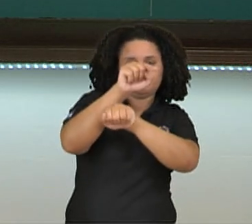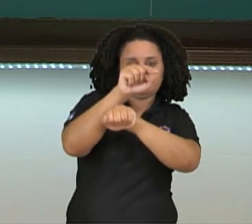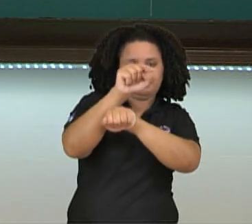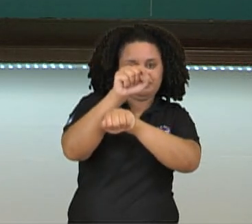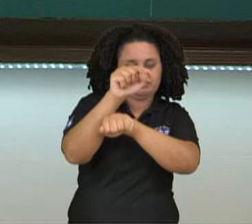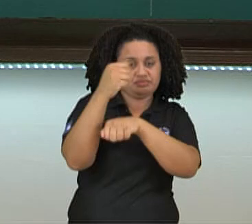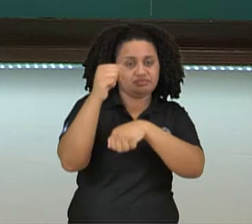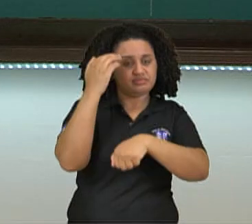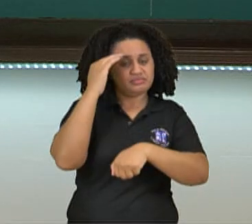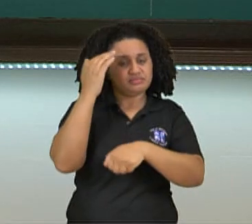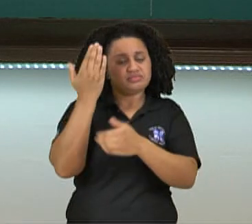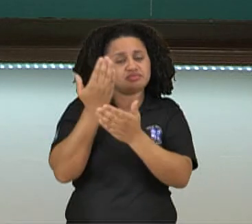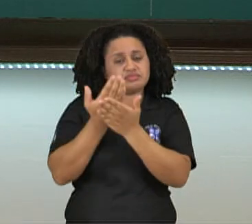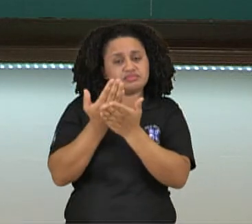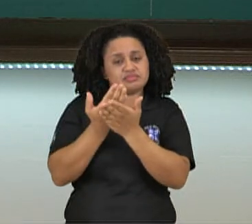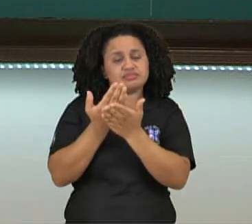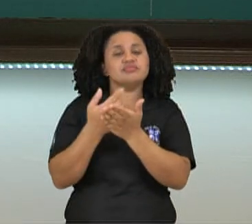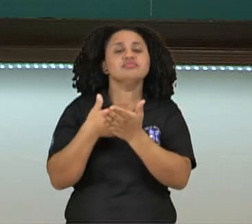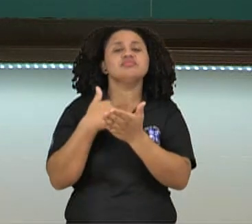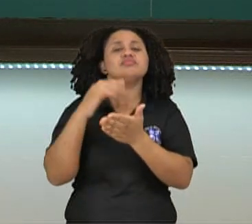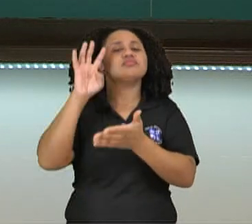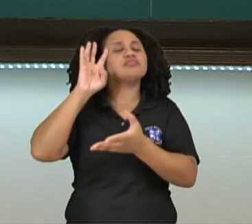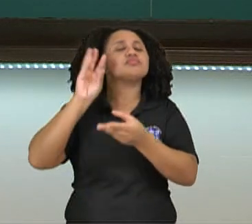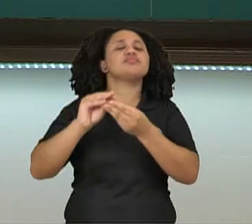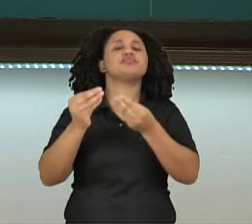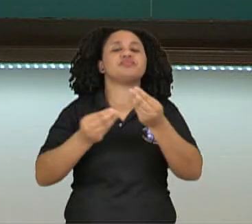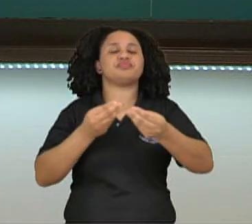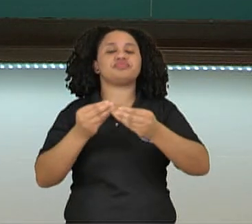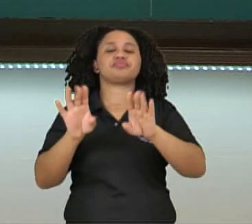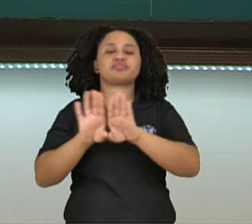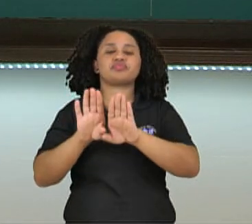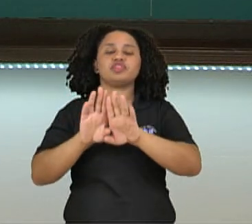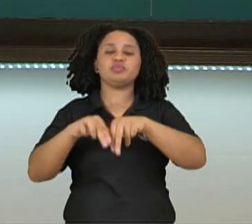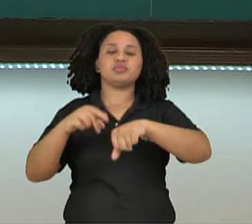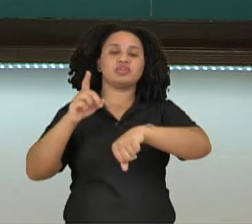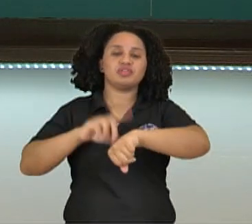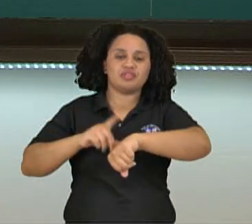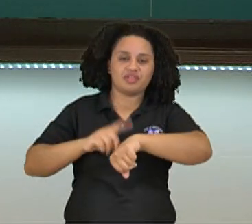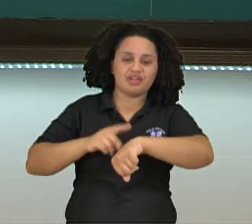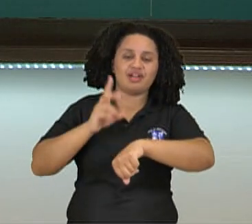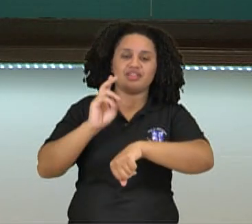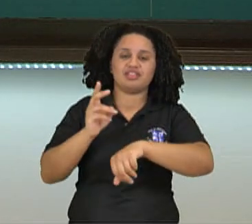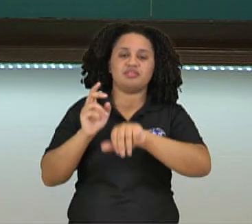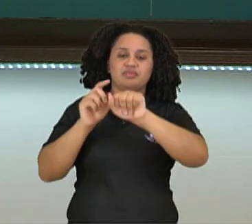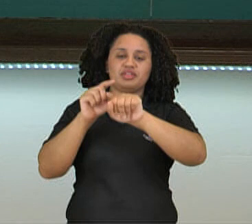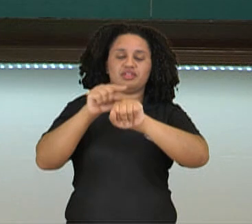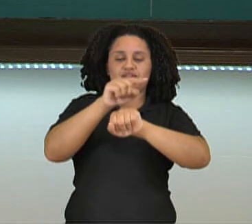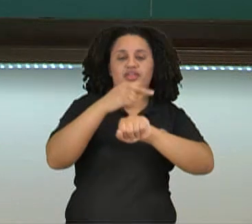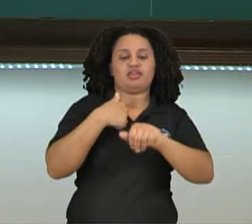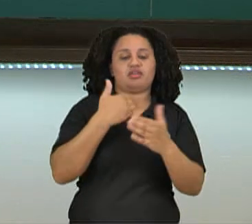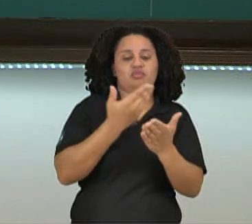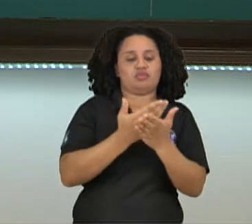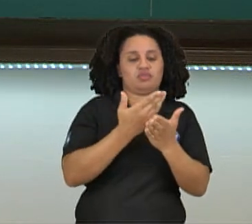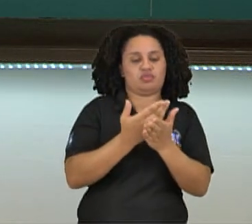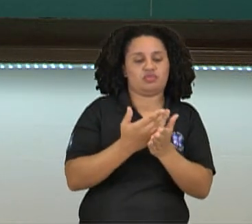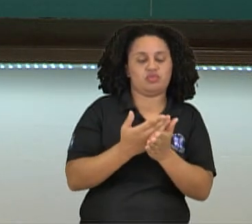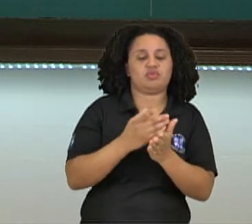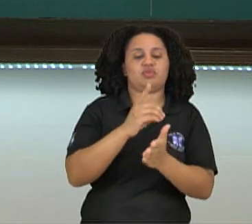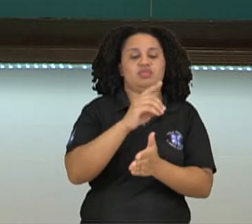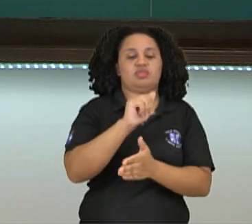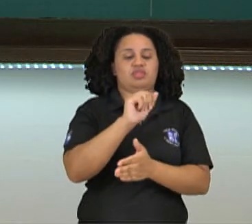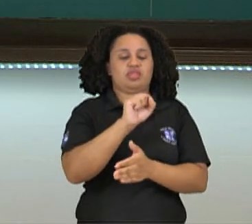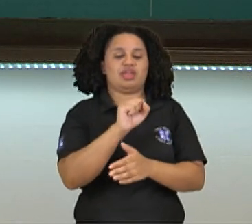o funcionamento. Né? Em frente a horas também, sempre a gente coloca a crase. Né? Eu estudo das 13 horas